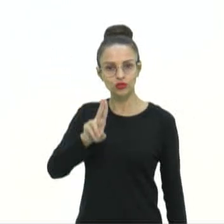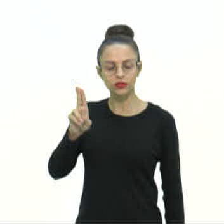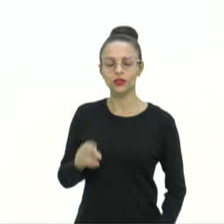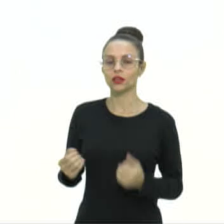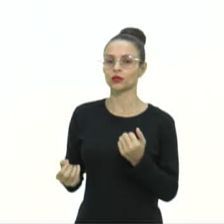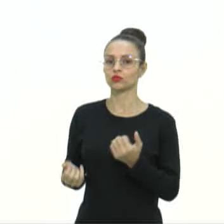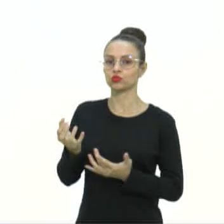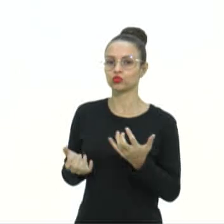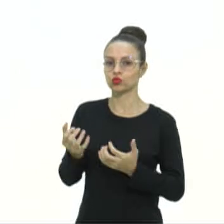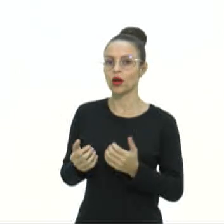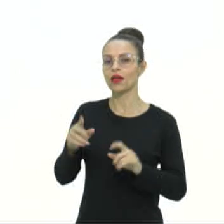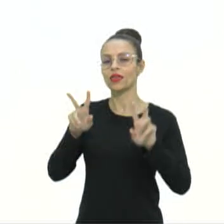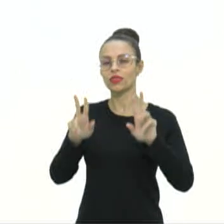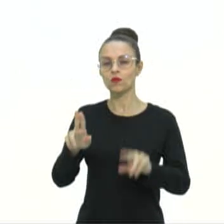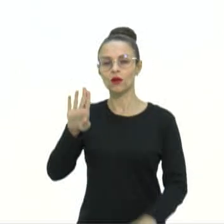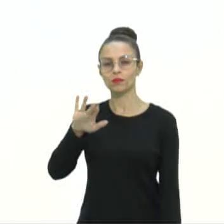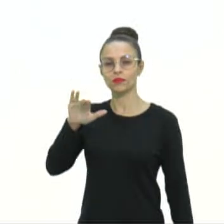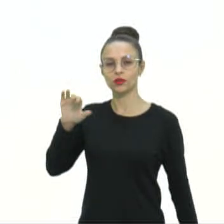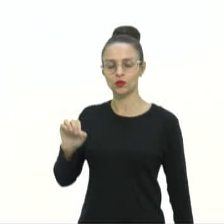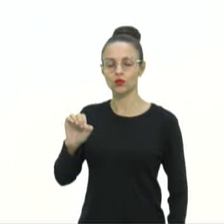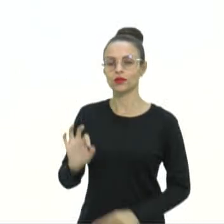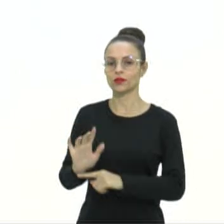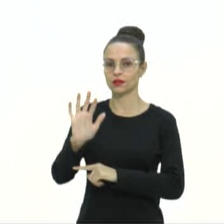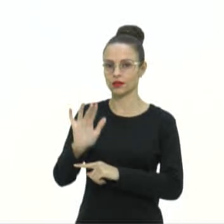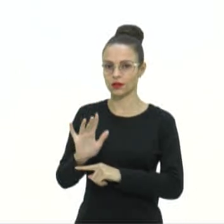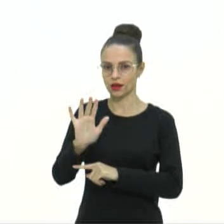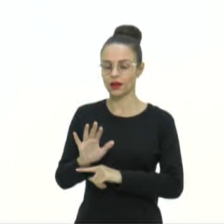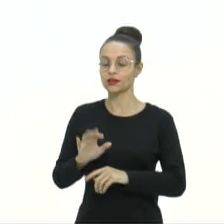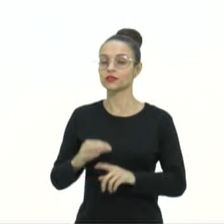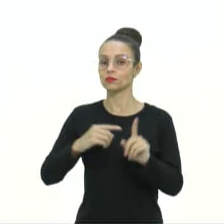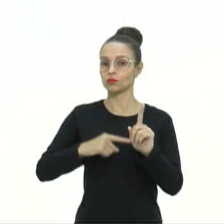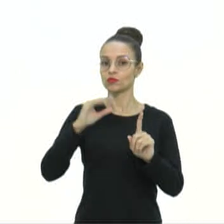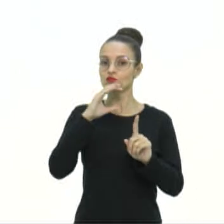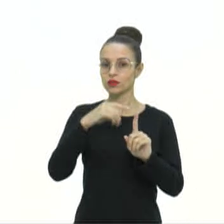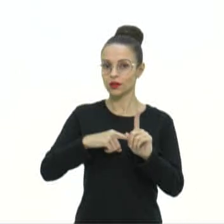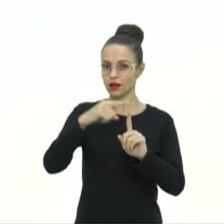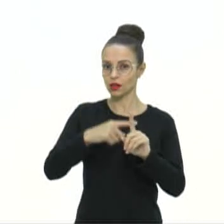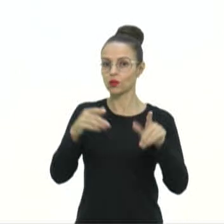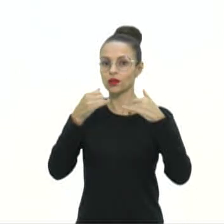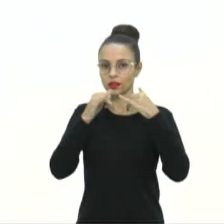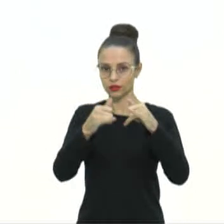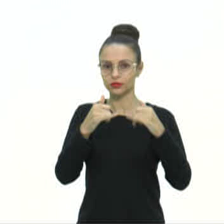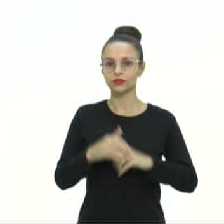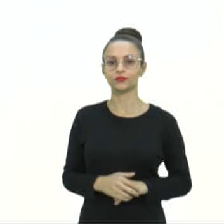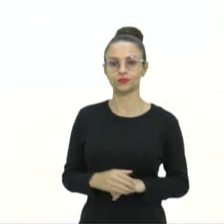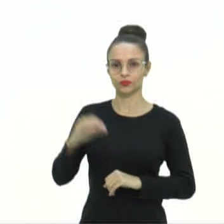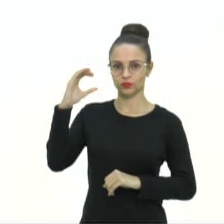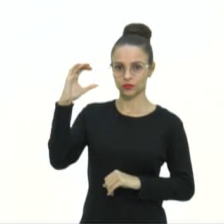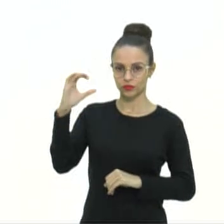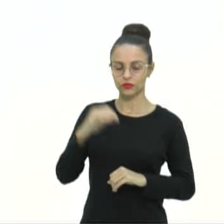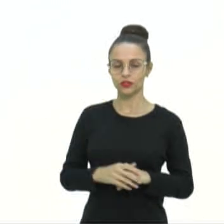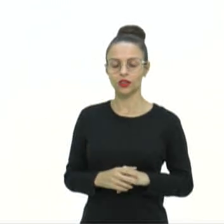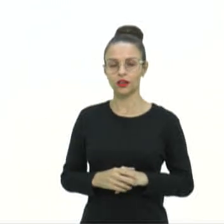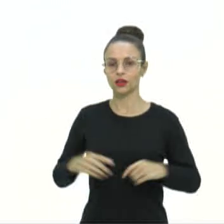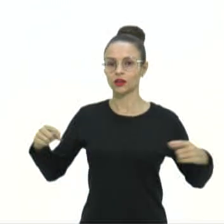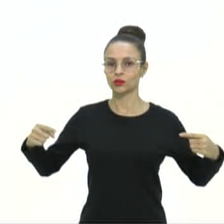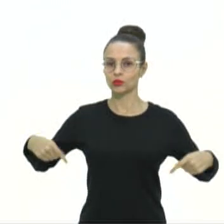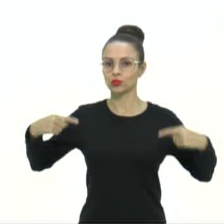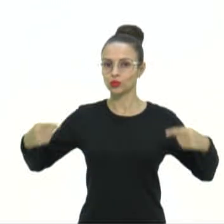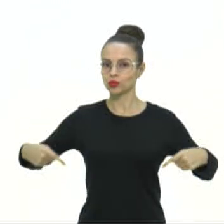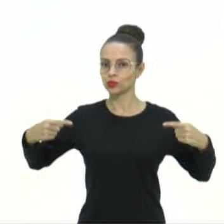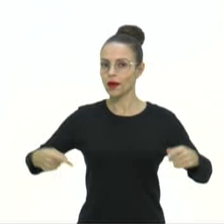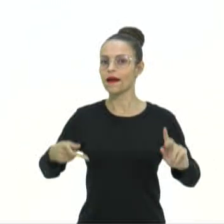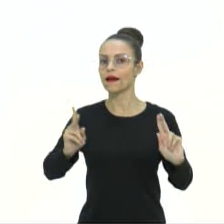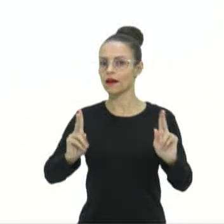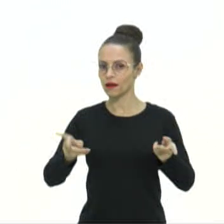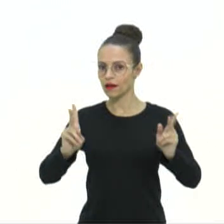combustão com o biogás para o calor e eletricidade. C. Conjunto de turbinas continua